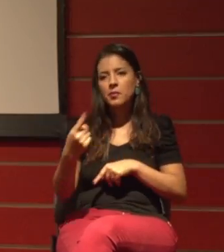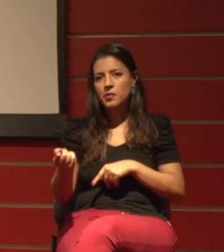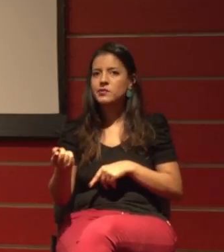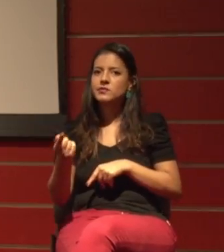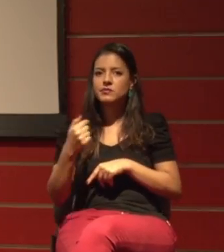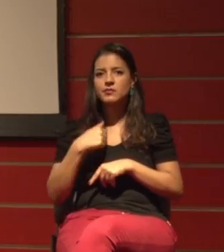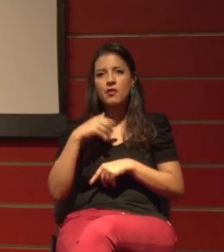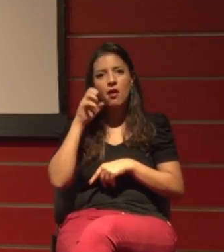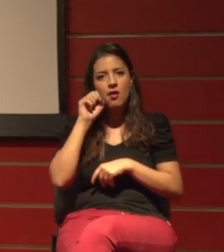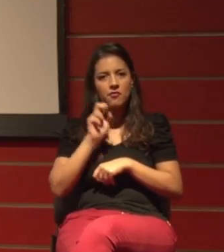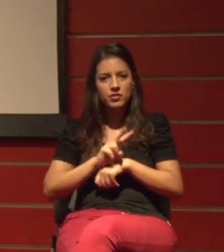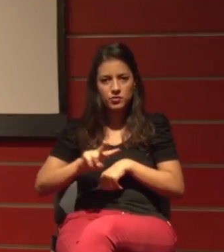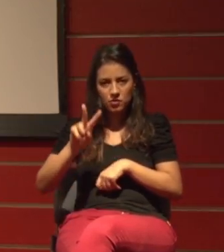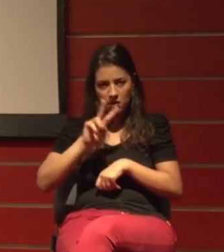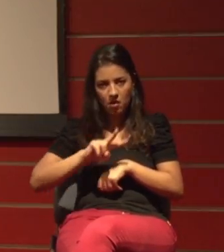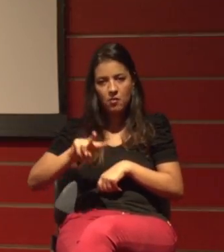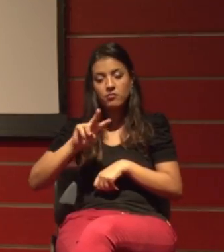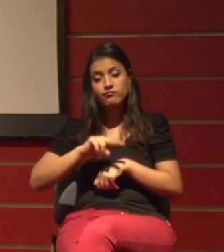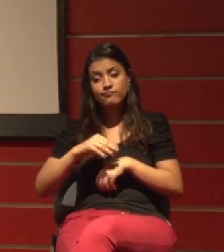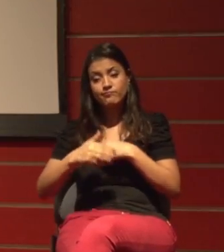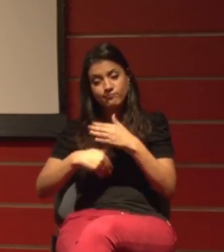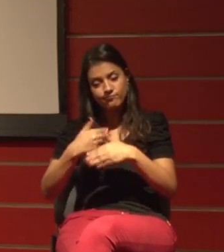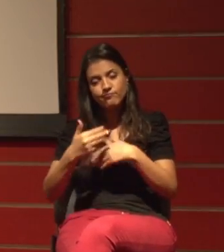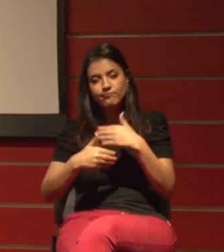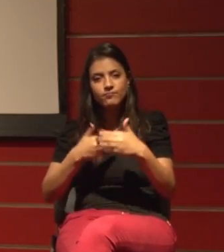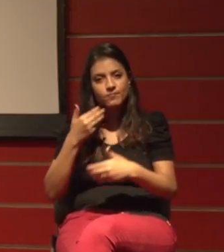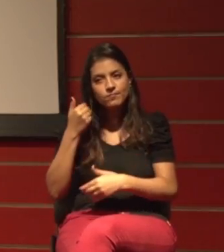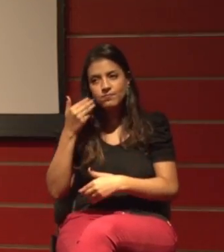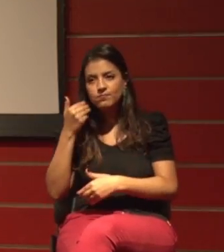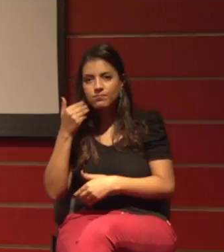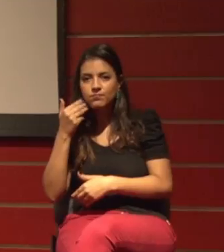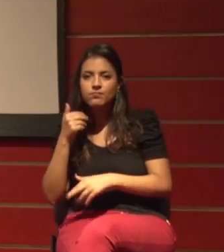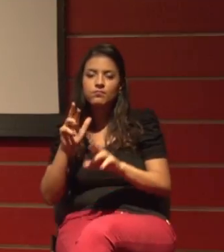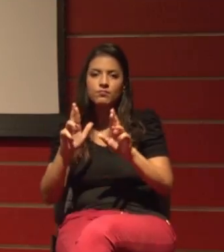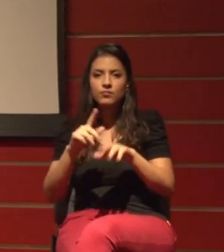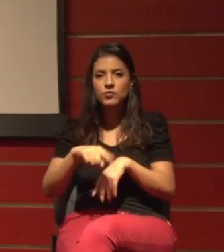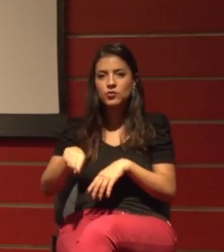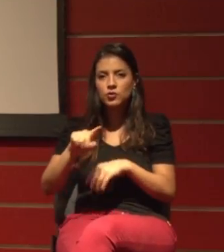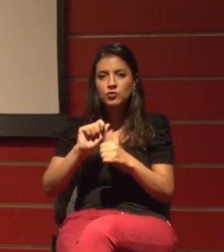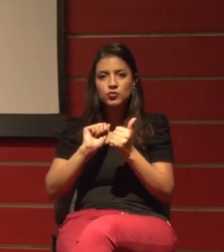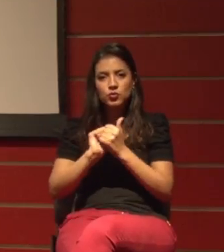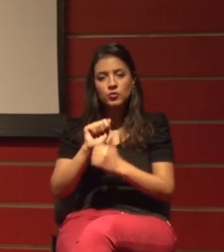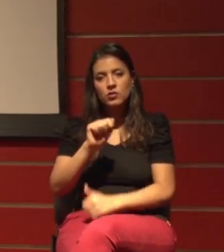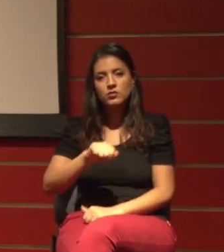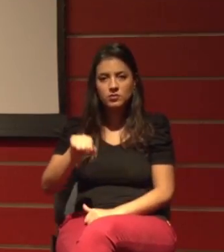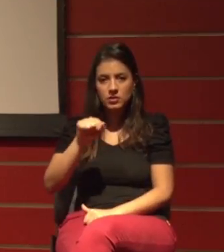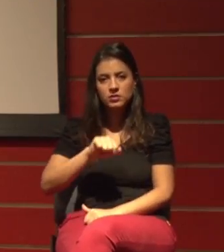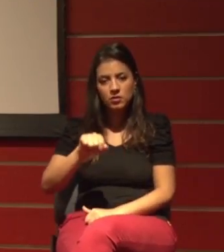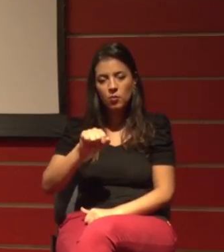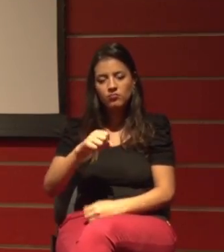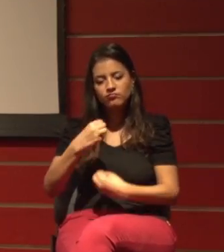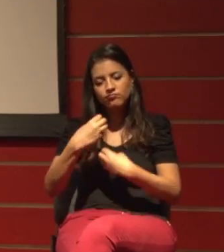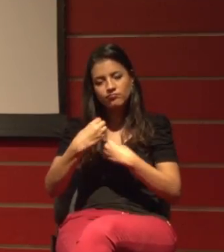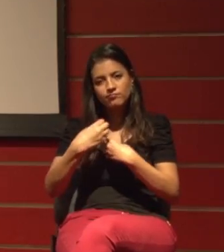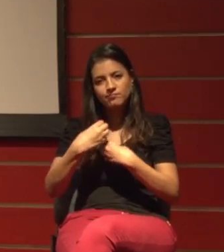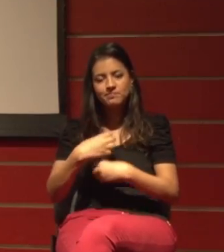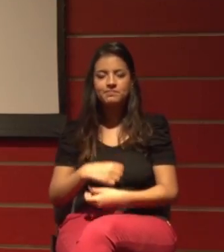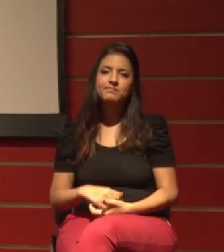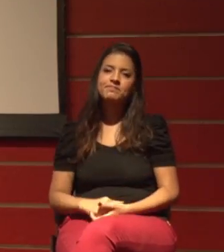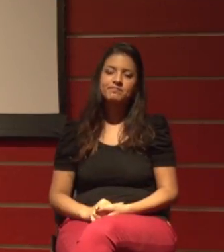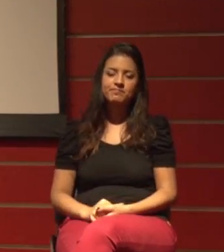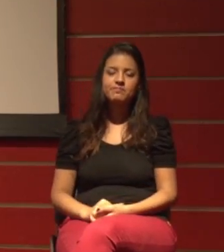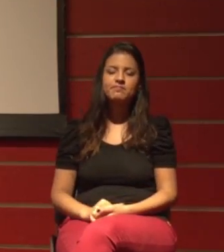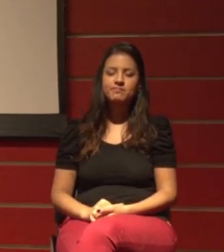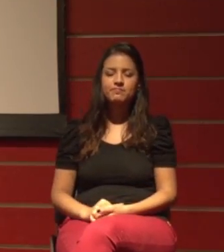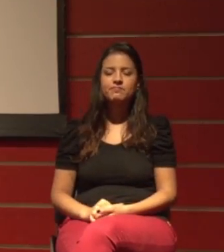ainda tô engatinhando e também espero poder aprender com vocês da da associação eh então Eh